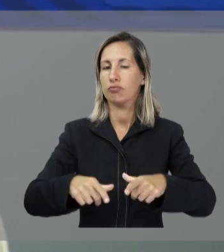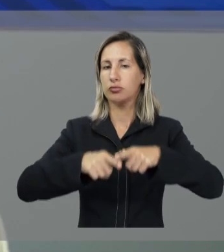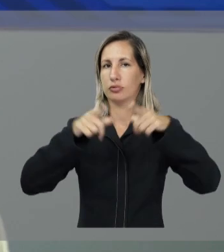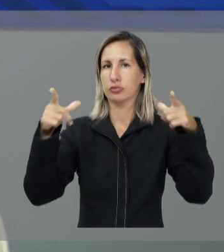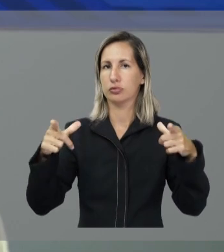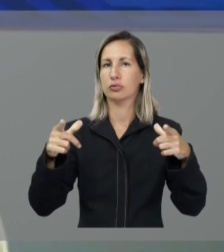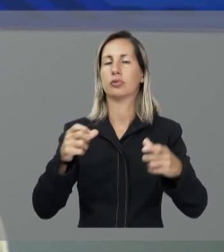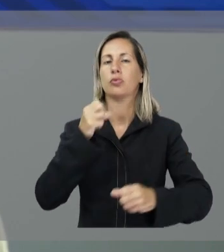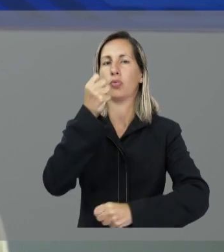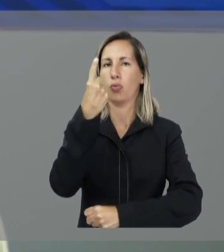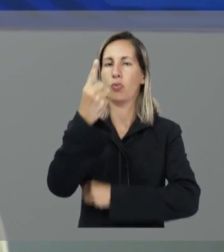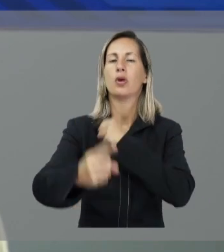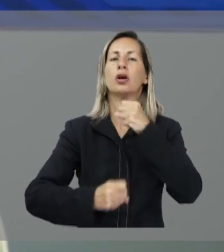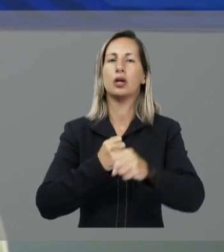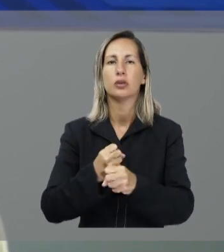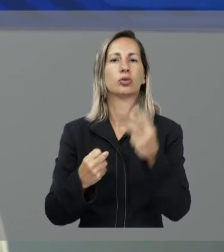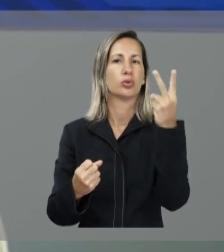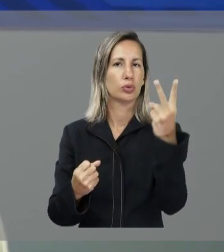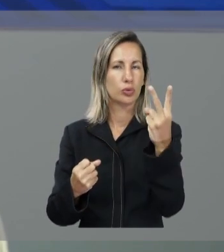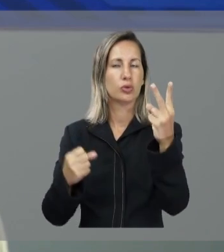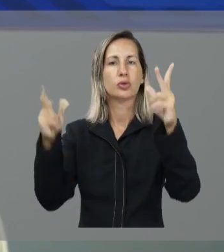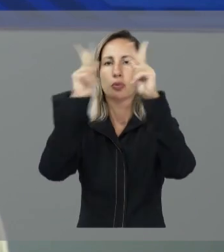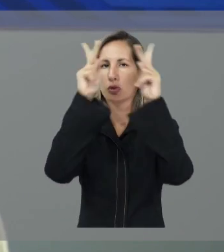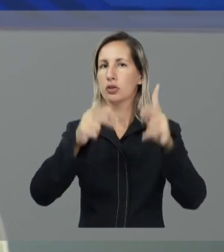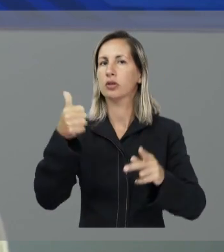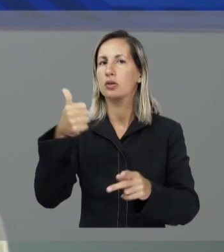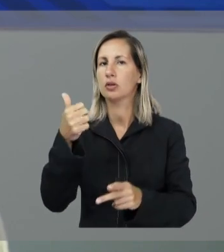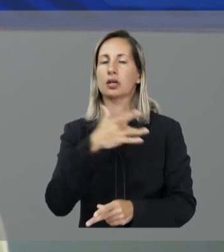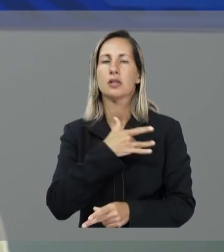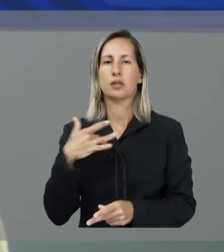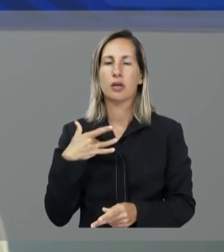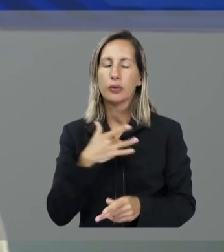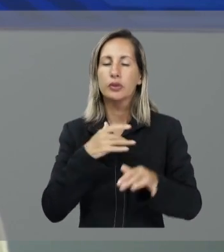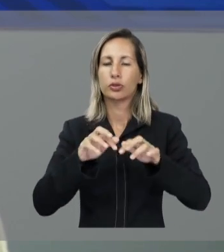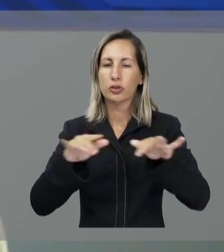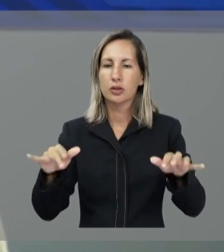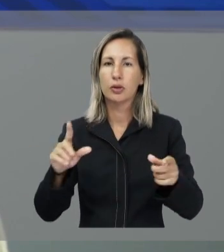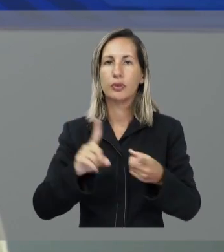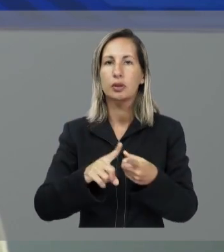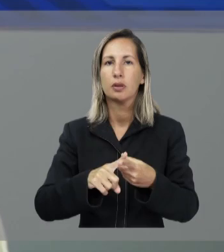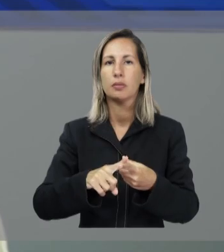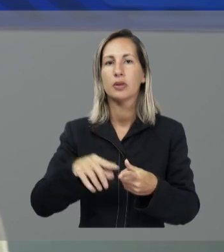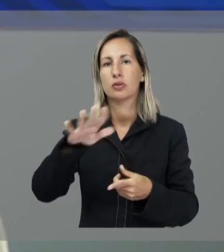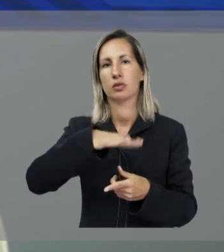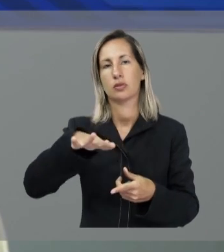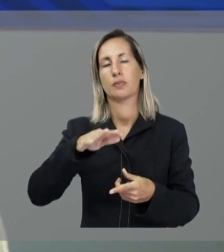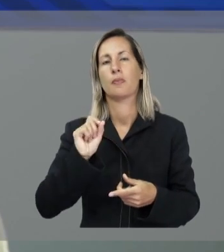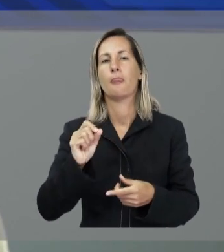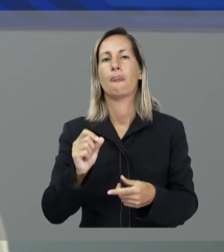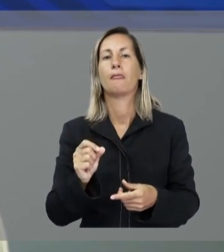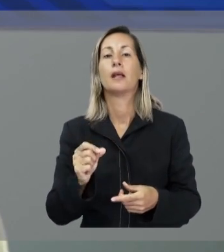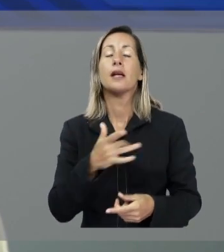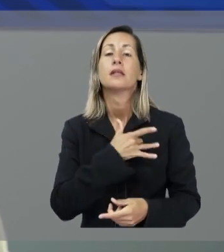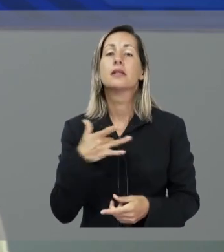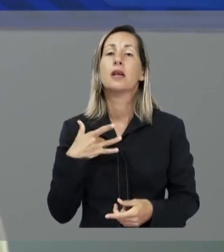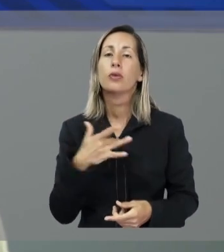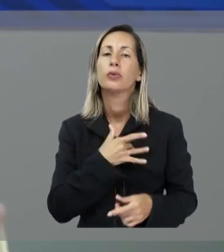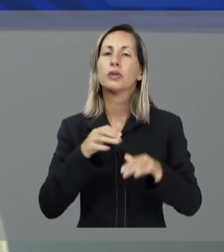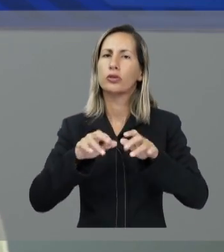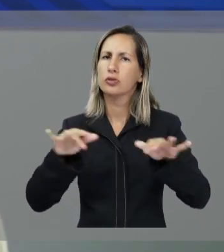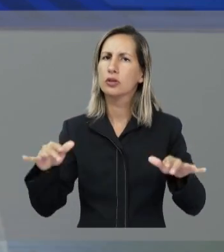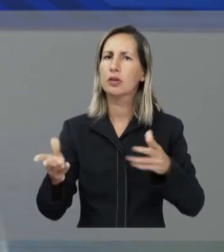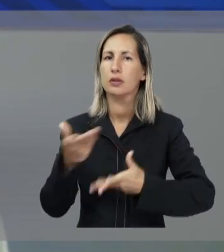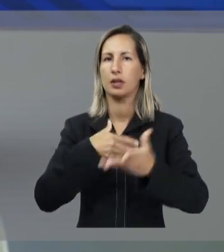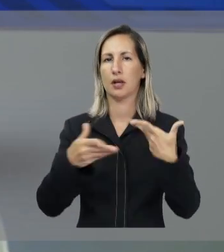Já no primeiro ano nós aprovamos 2 grandes projetos, que foi o Saúde Digital e o Bairro Seguro. Saúde Digital, ele traz, e eu acho